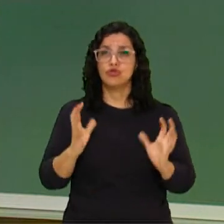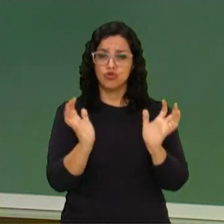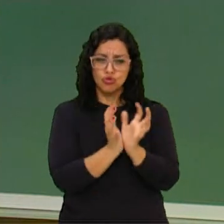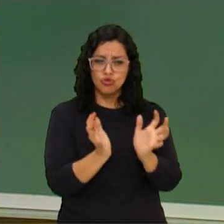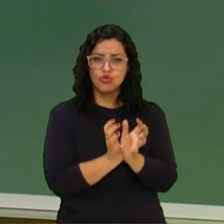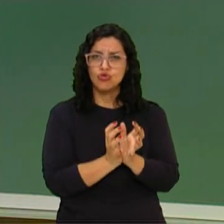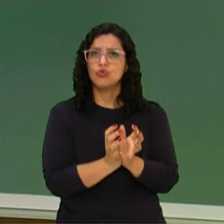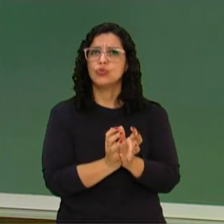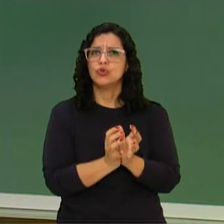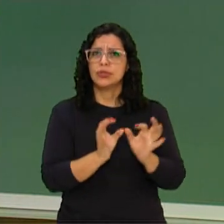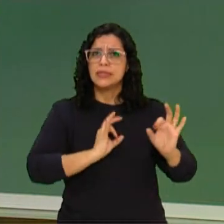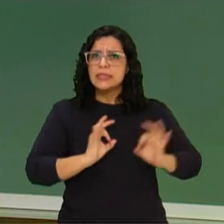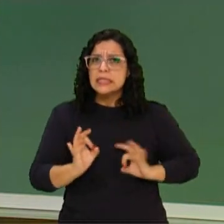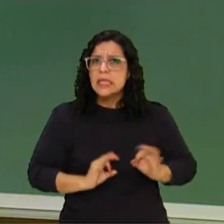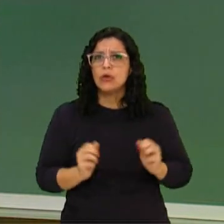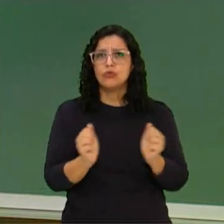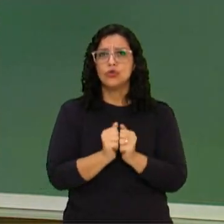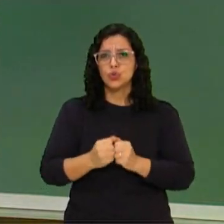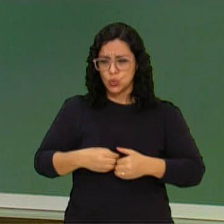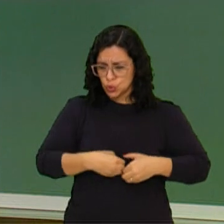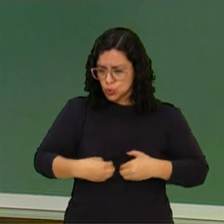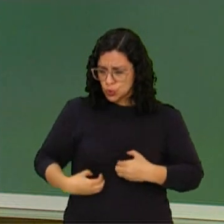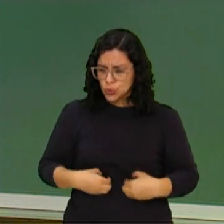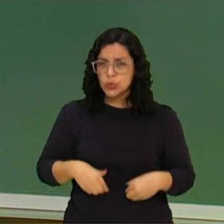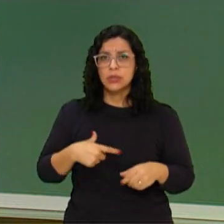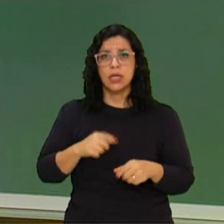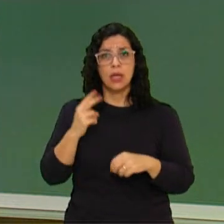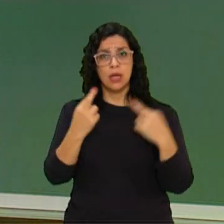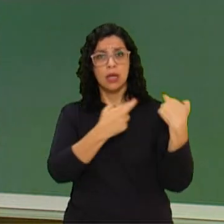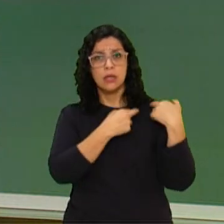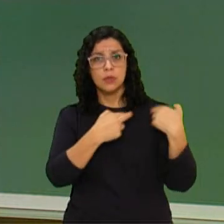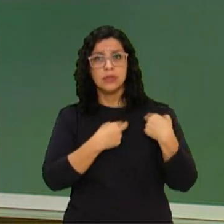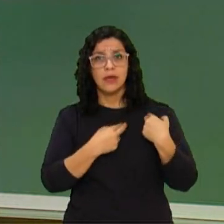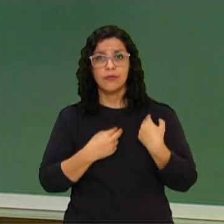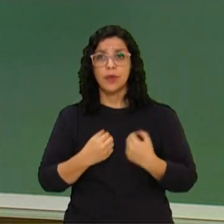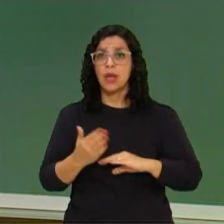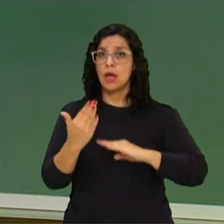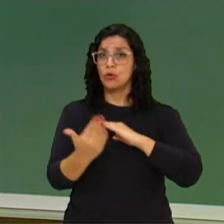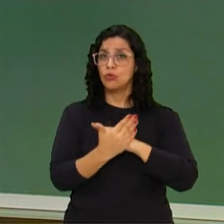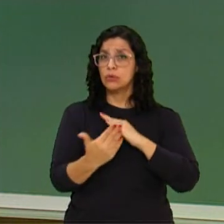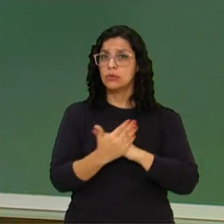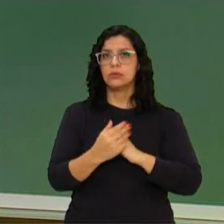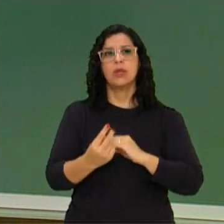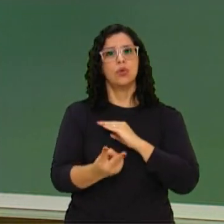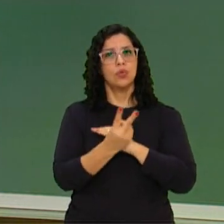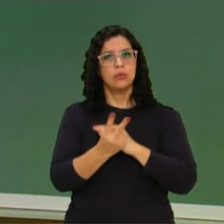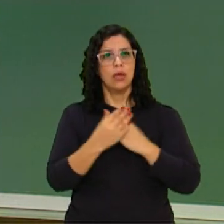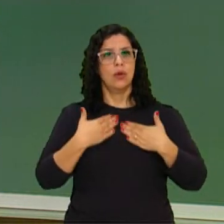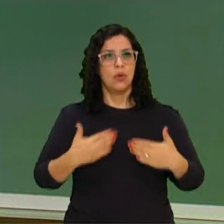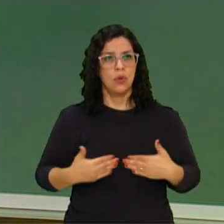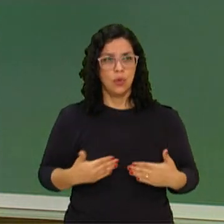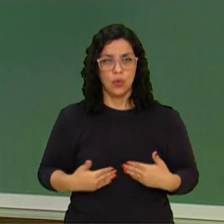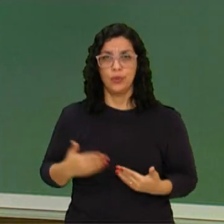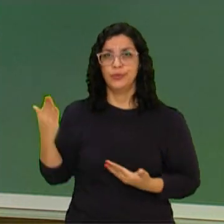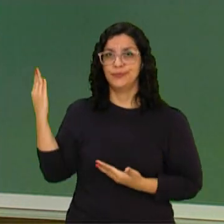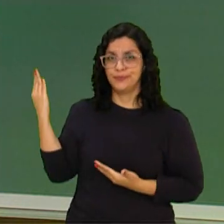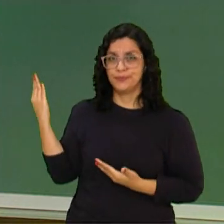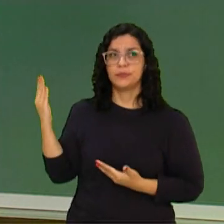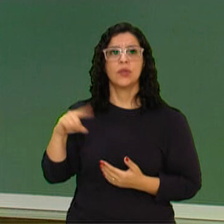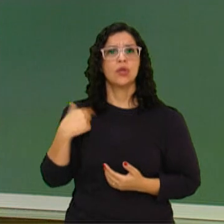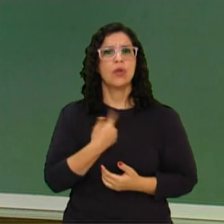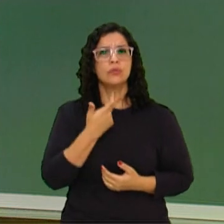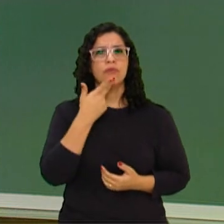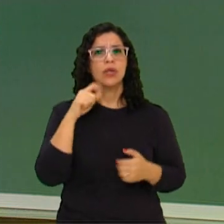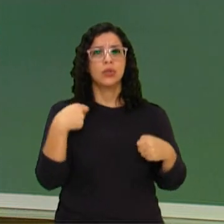conjunto de células e órgãos são responsáveis por, de um modo geral, proteger todo o nosso corpo. Muito bem, vamos